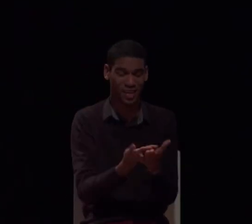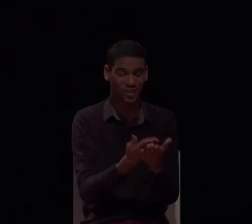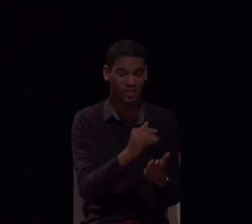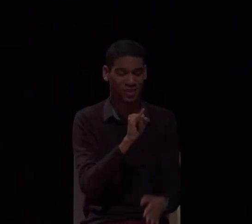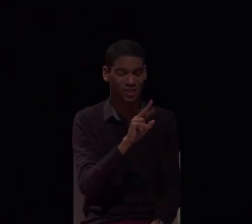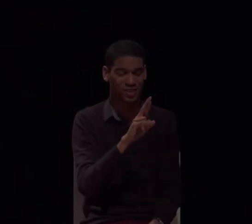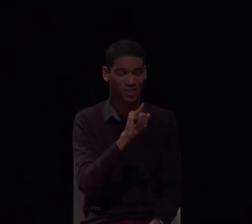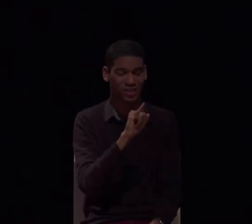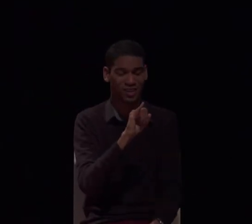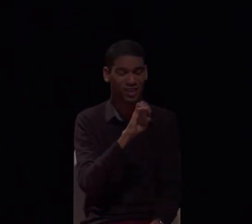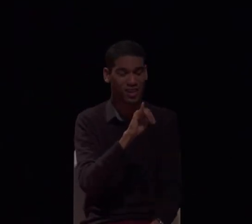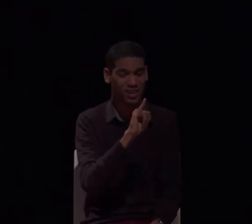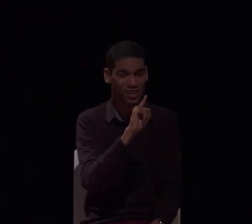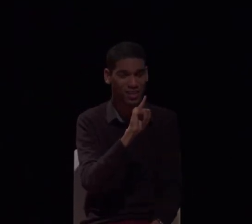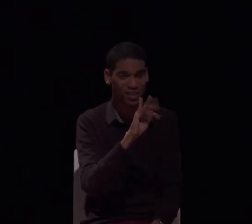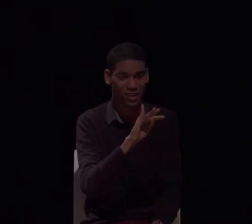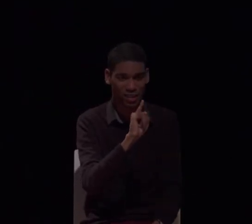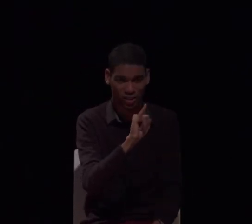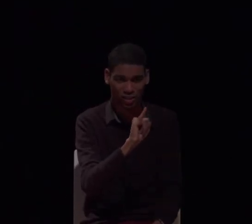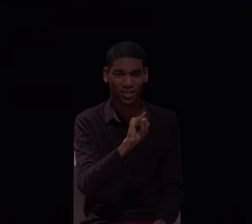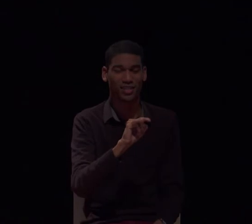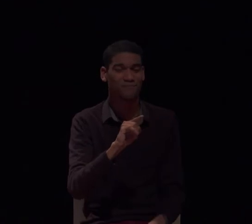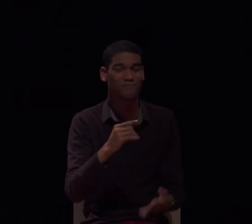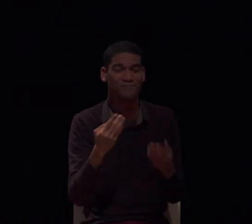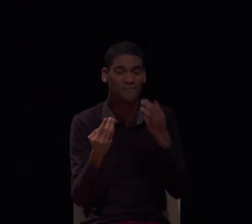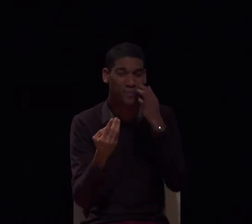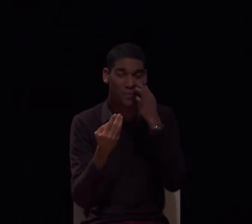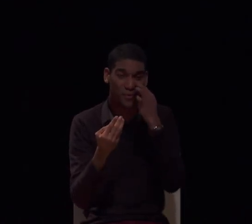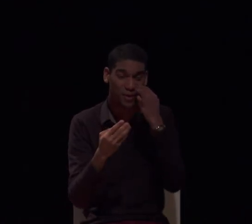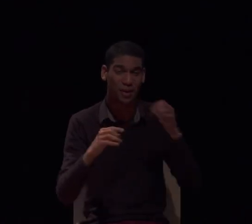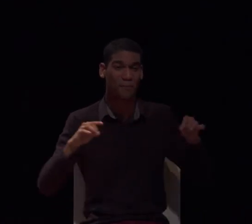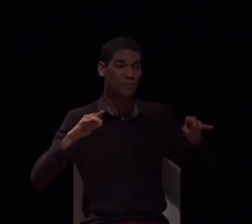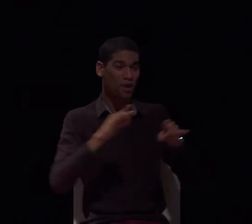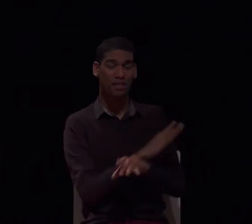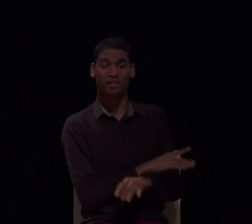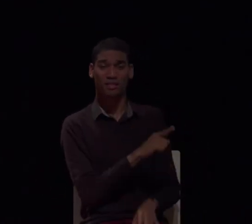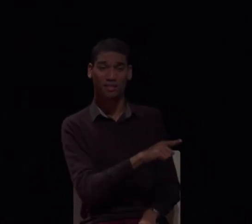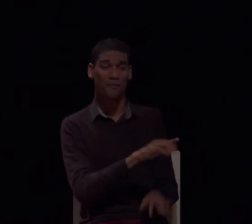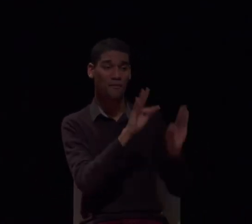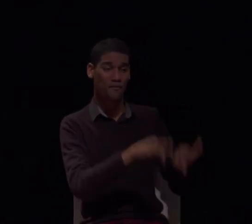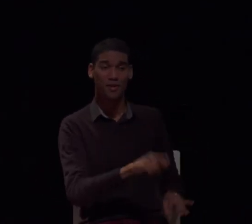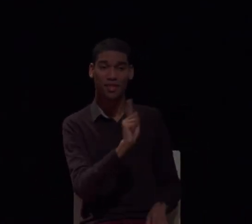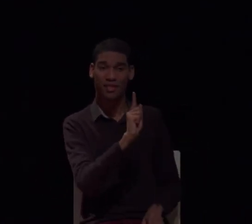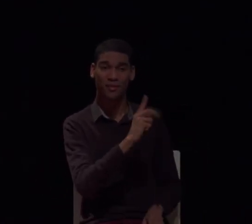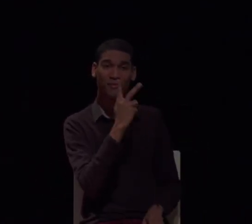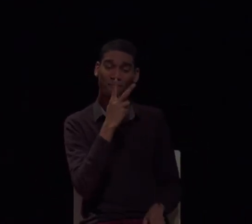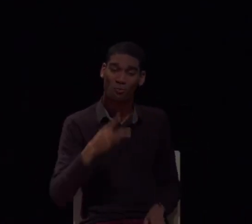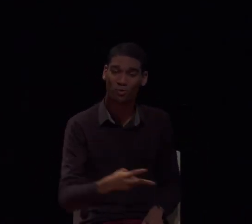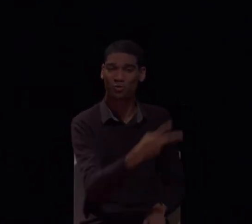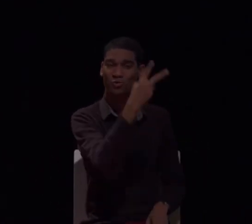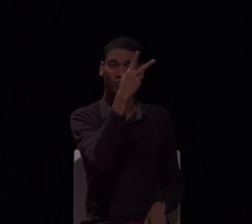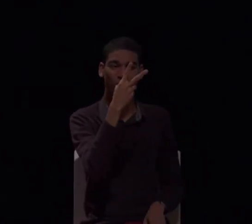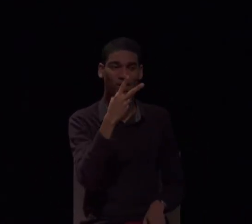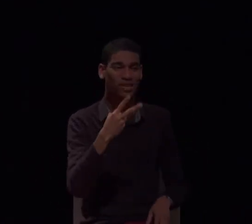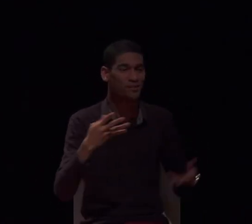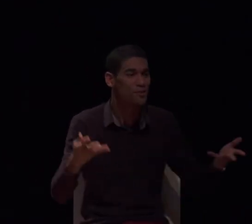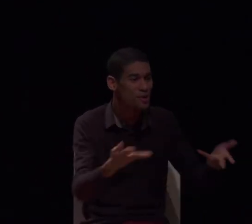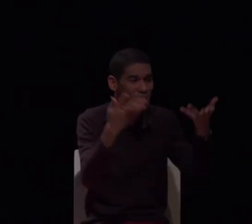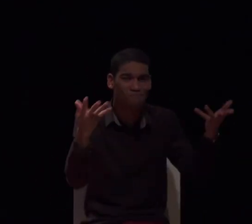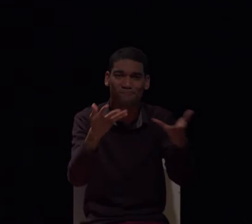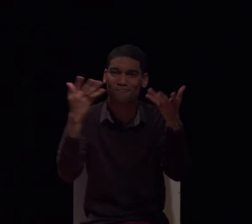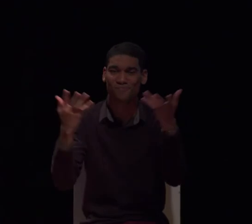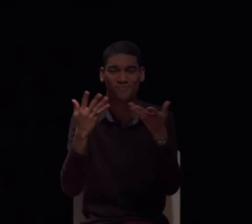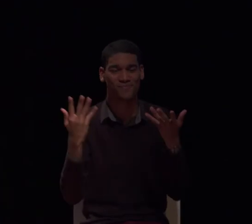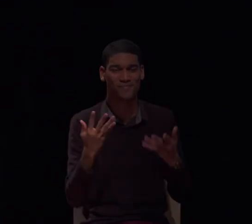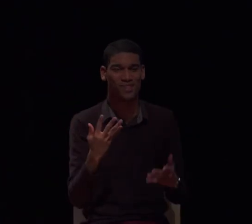revelador do quanto esse processo ele não se encerrou neste projeto ele continua então acho que isso é mais um incentivo às vezes a